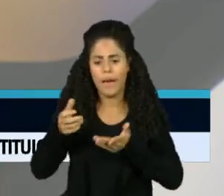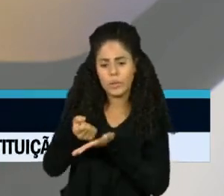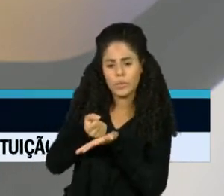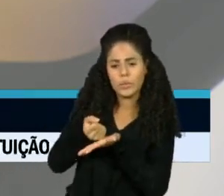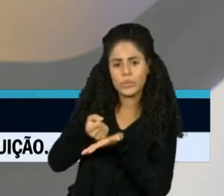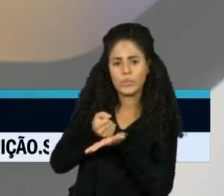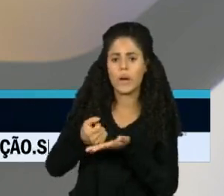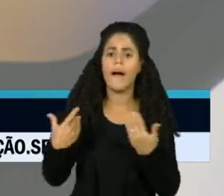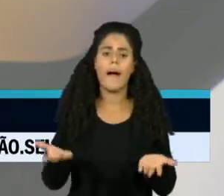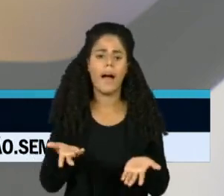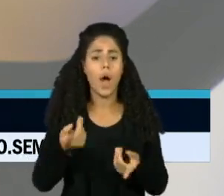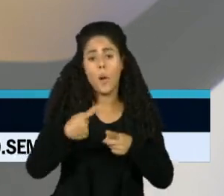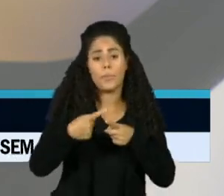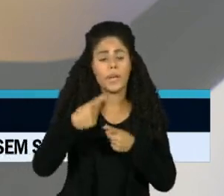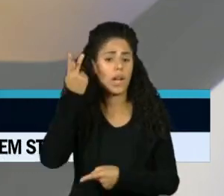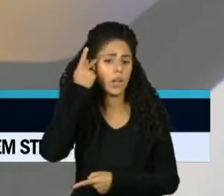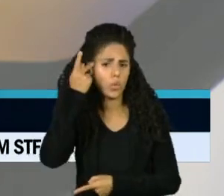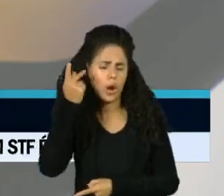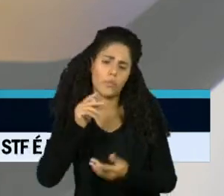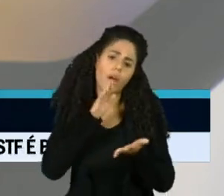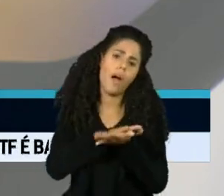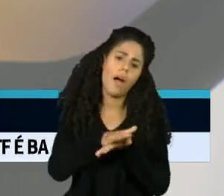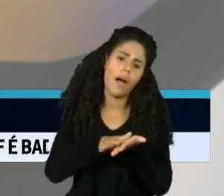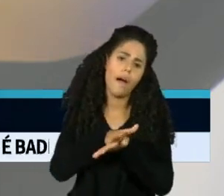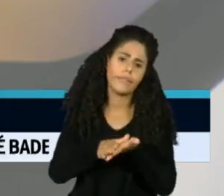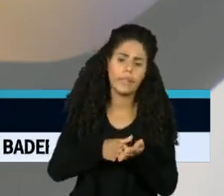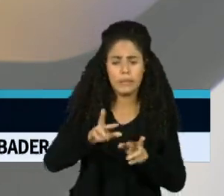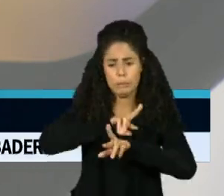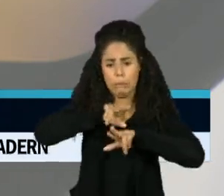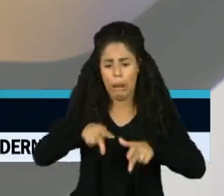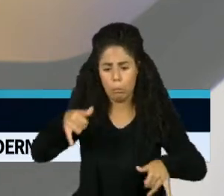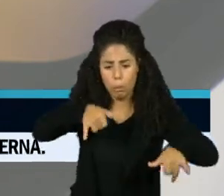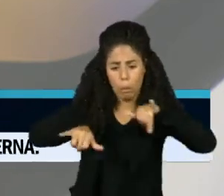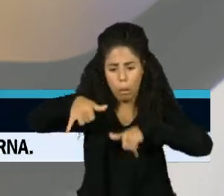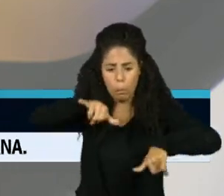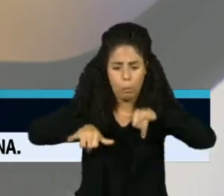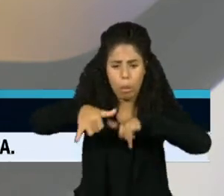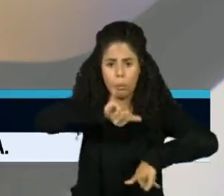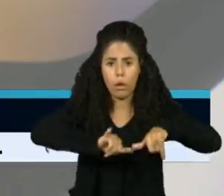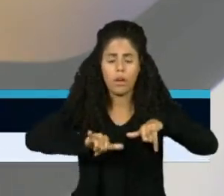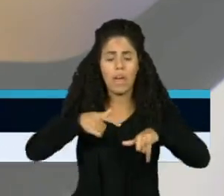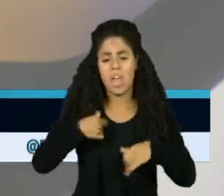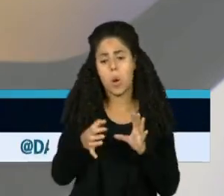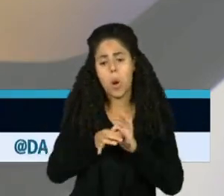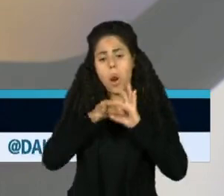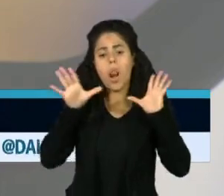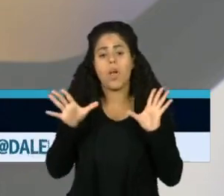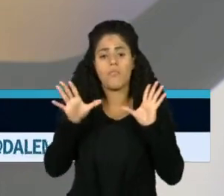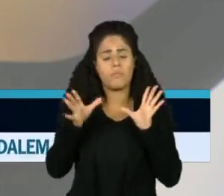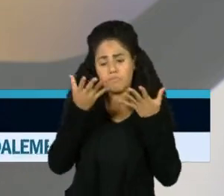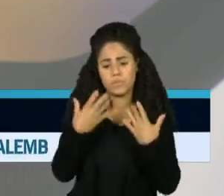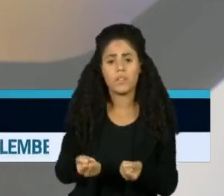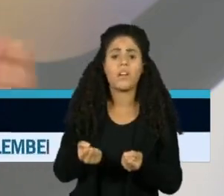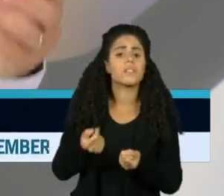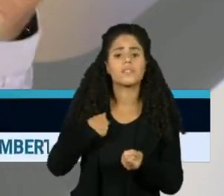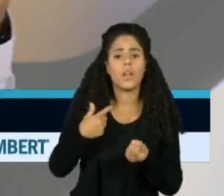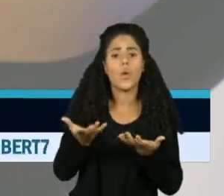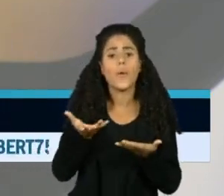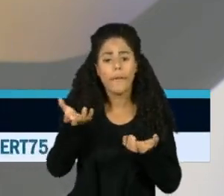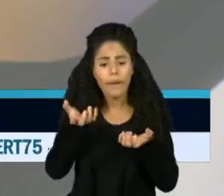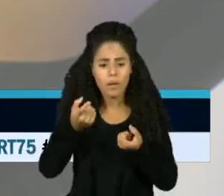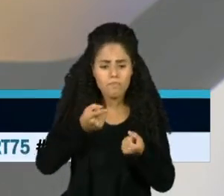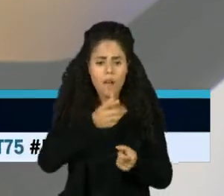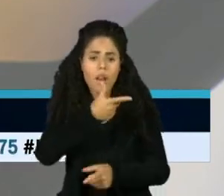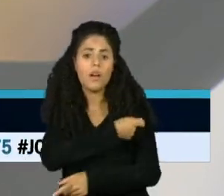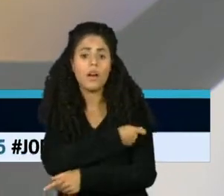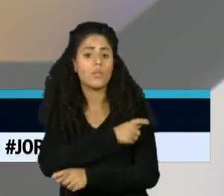são naturais e tal. E agora entra também essa história da liberdade da individual, que não pode aceitar